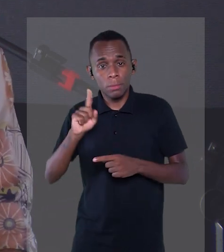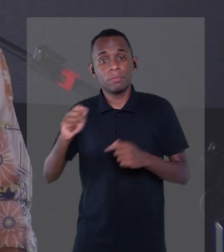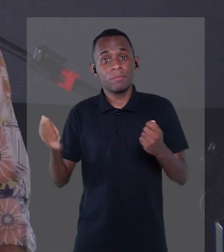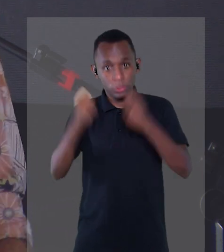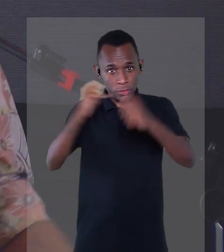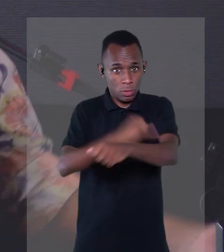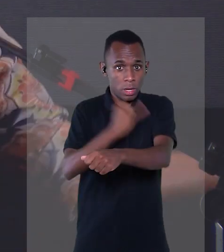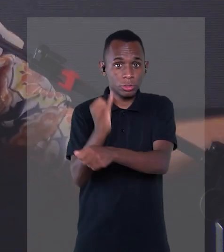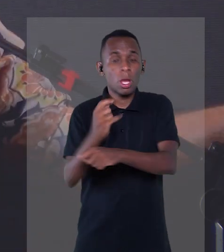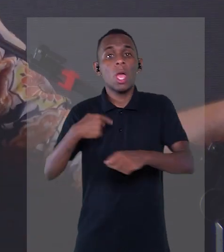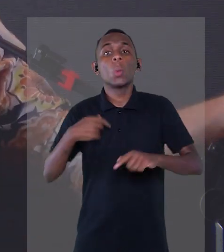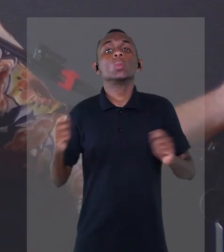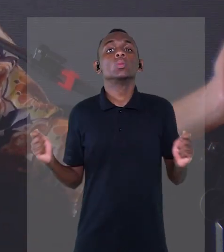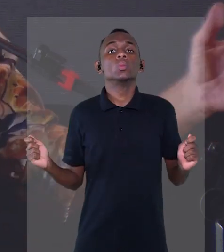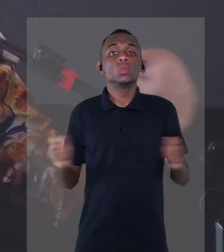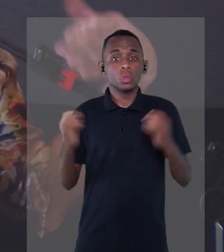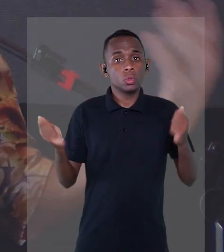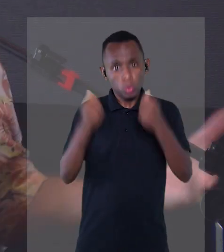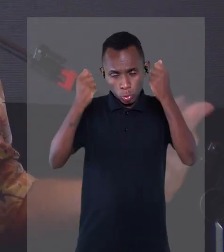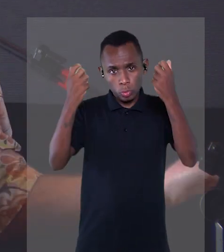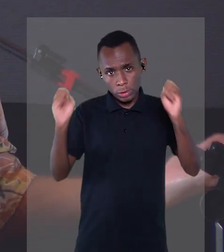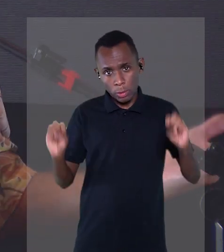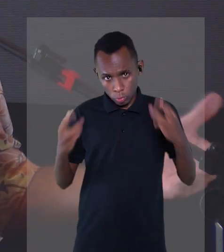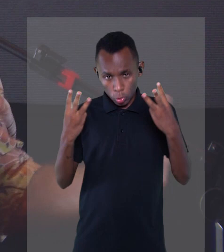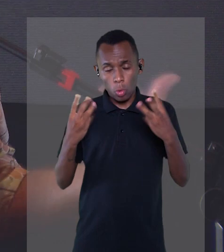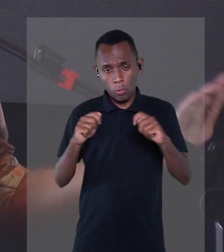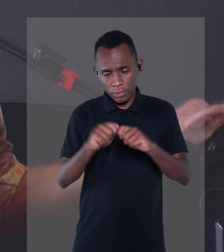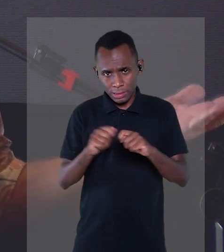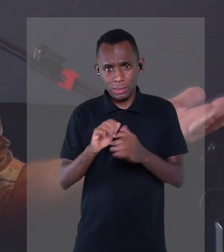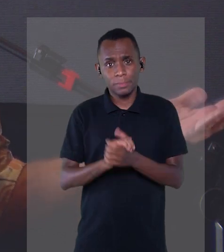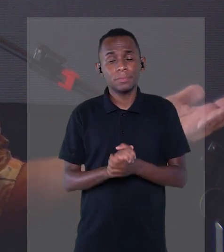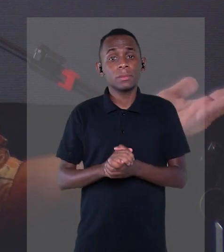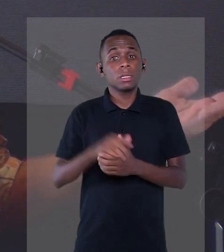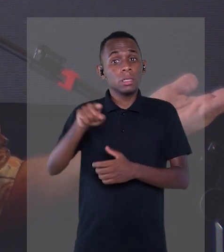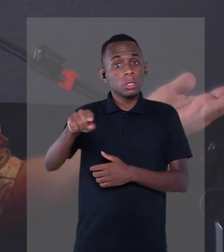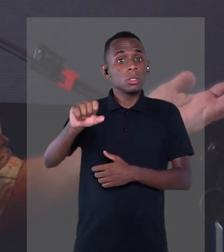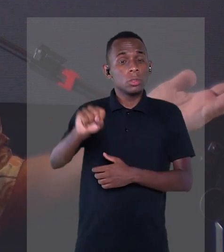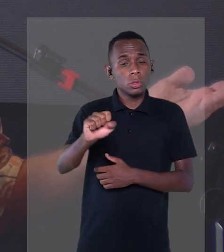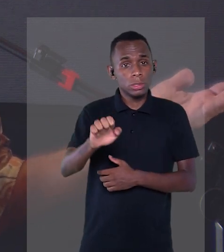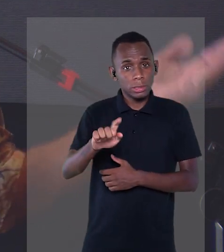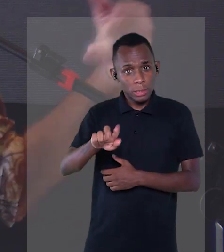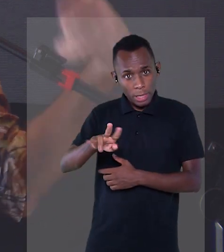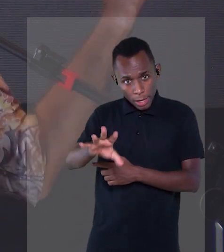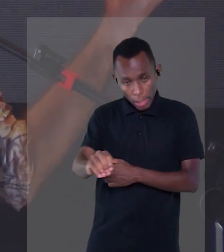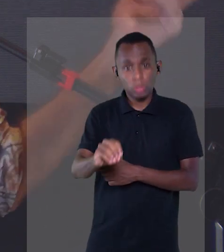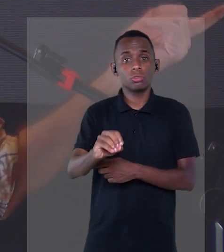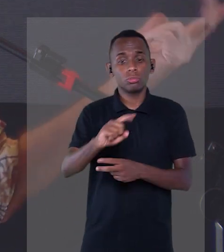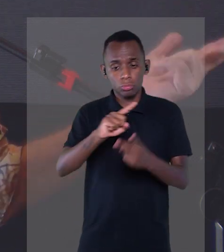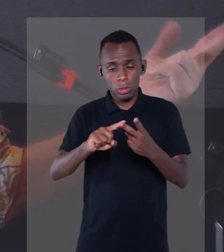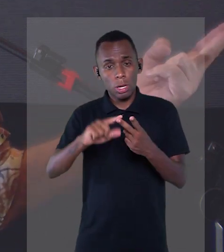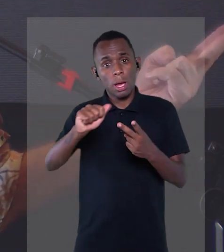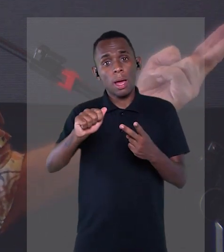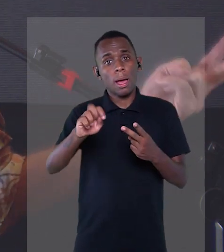Fli Araxá, e o Sérgio, além de participar das mesas, ele era um dos curadores, né, Sérgio, naquele ano. Sim. Você e o